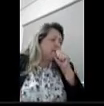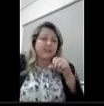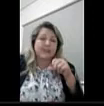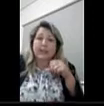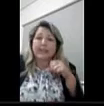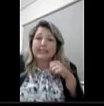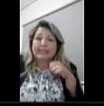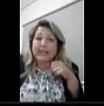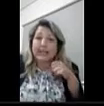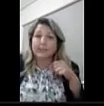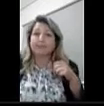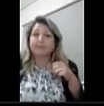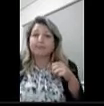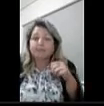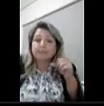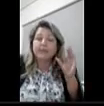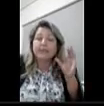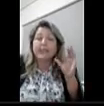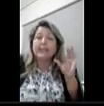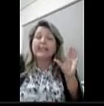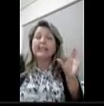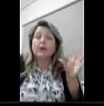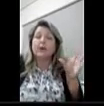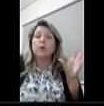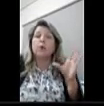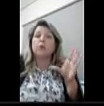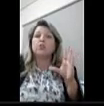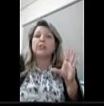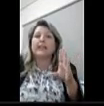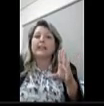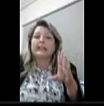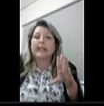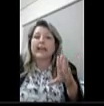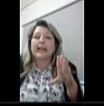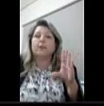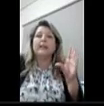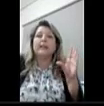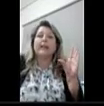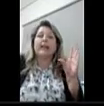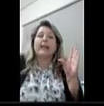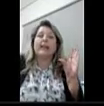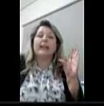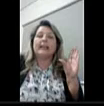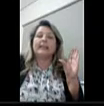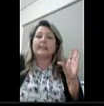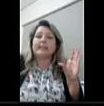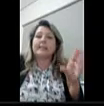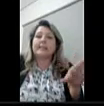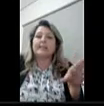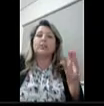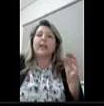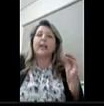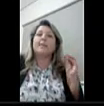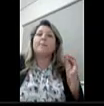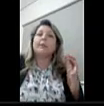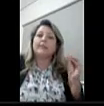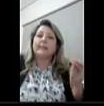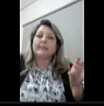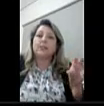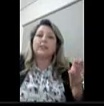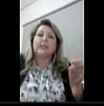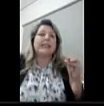no seu calendário. Então, o uso de calendário é interessante, é